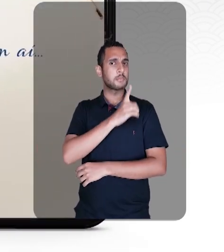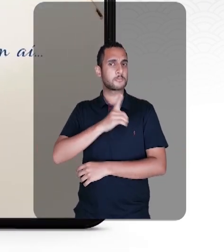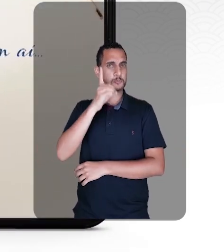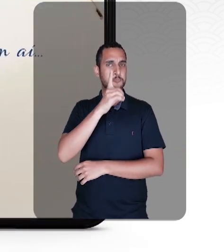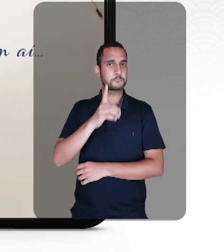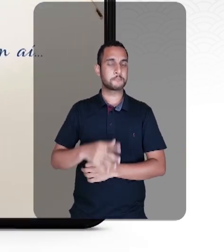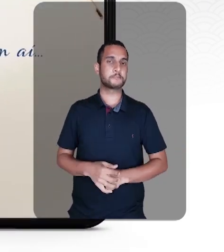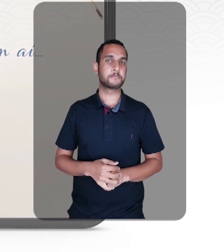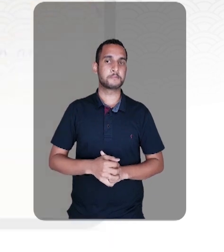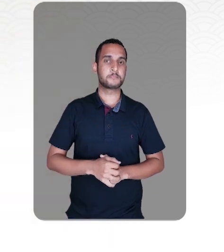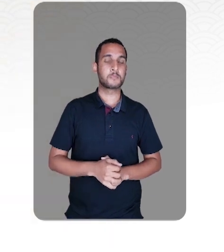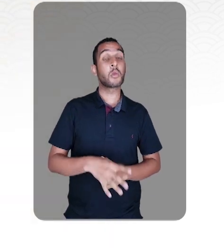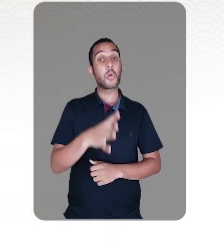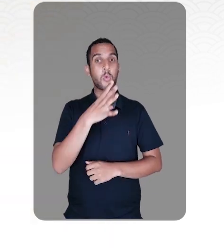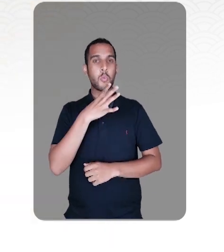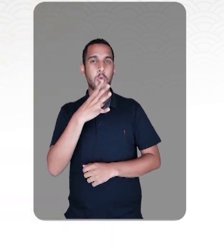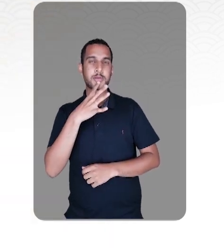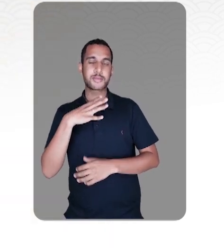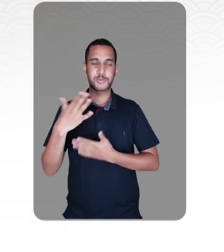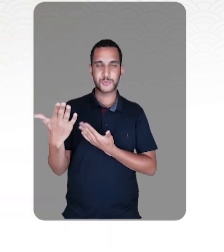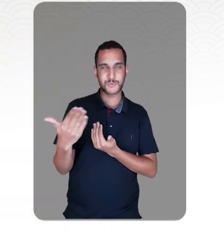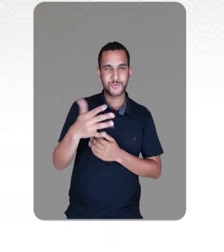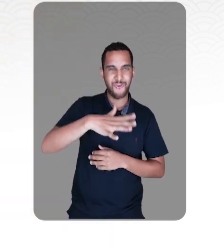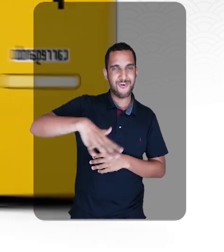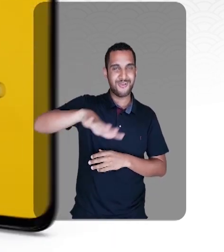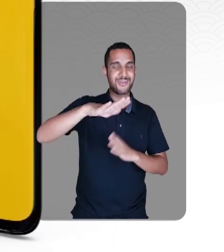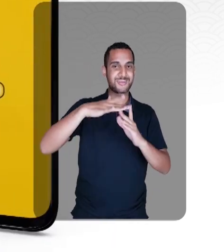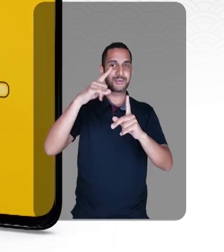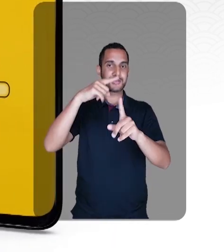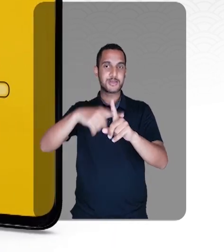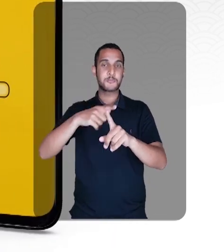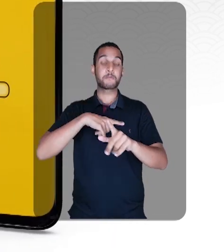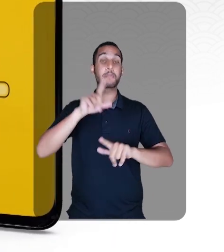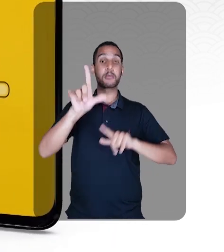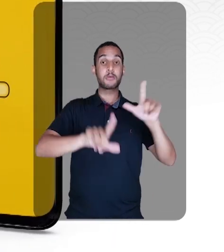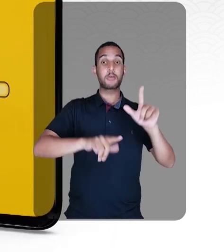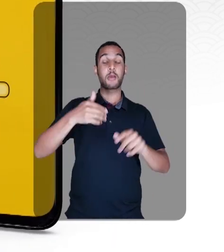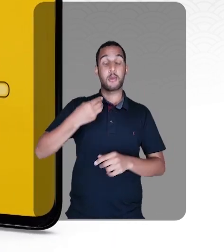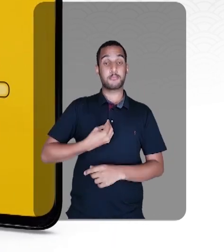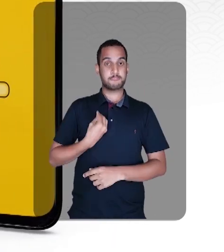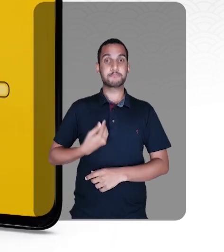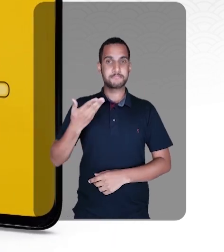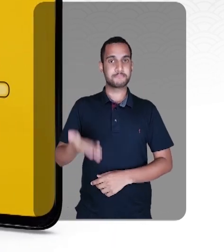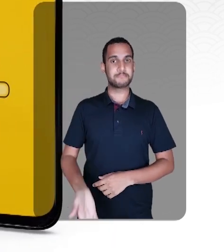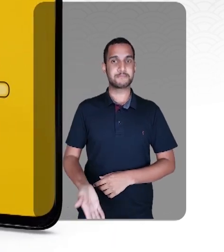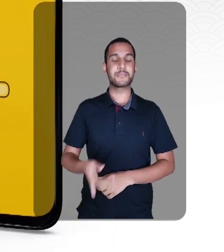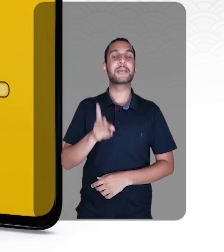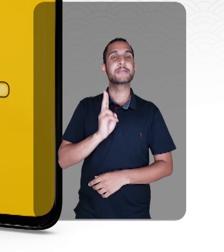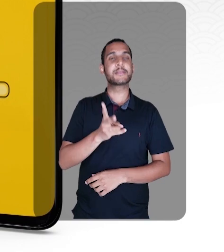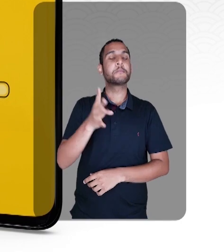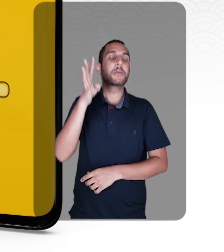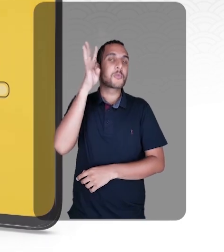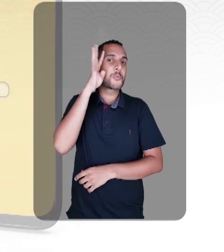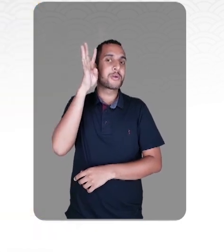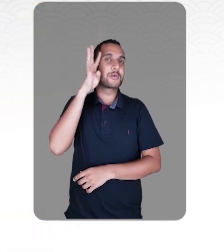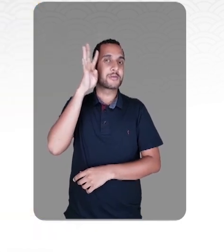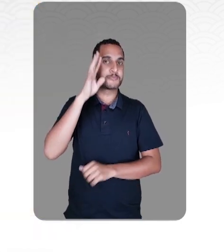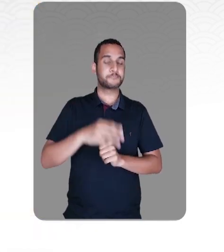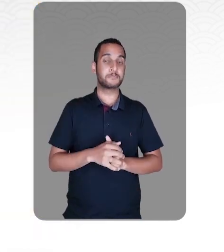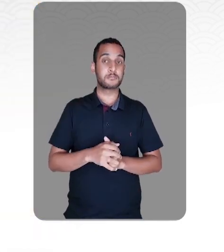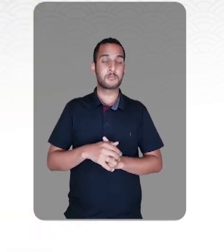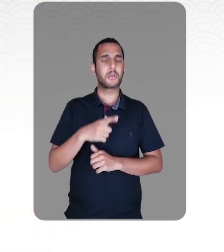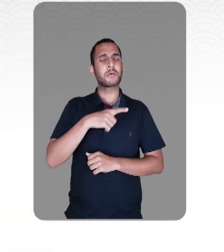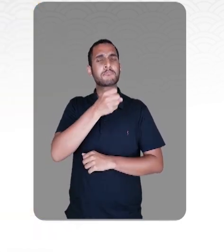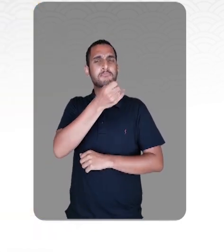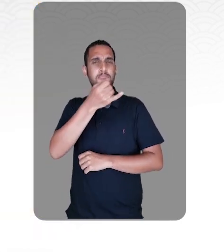aos domingos. Conhecer o rosto jovem da igreja com o programa Eis-me Aqui, todas as